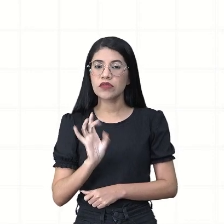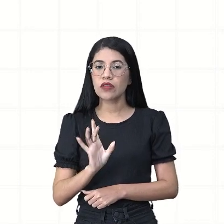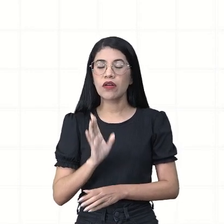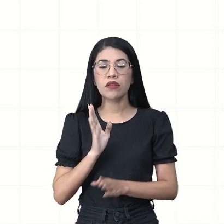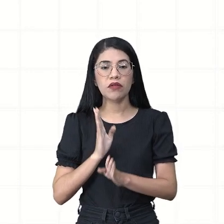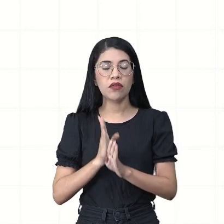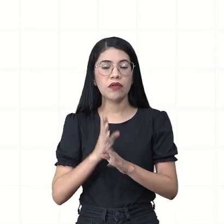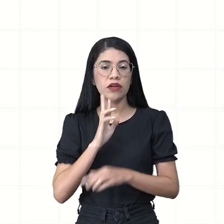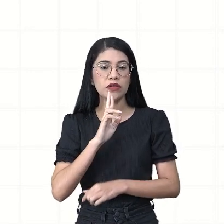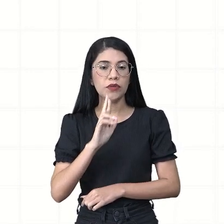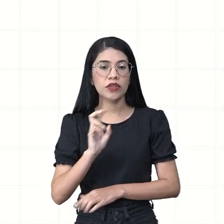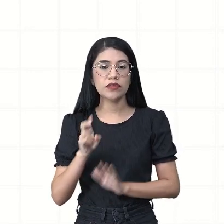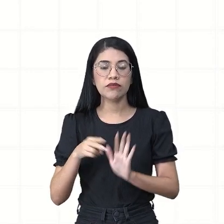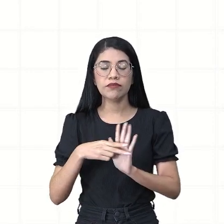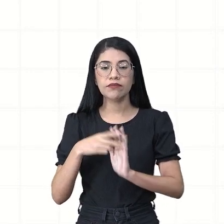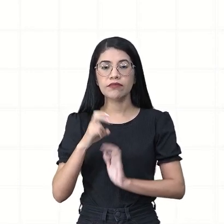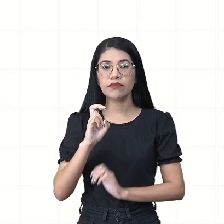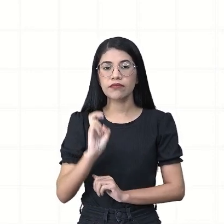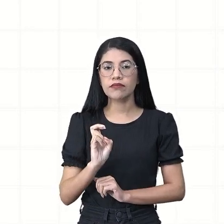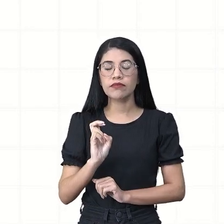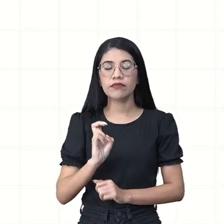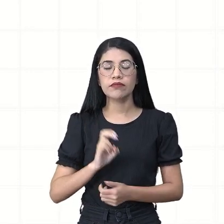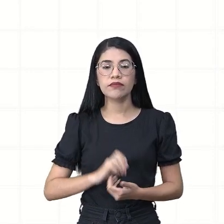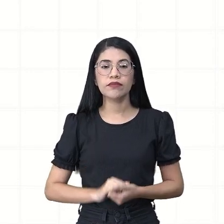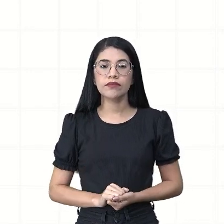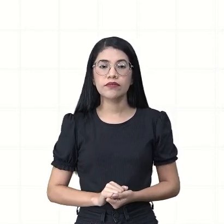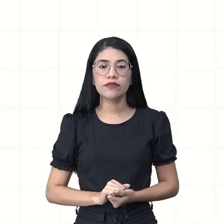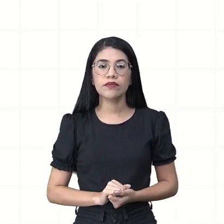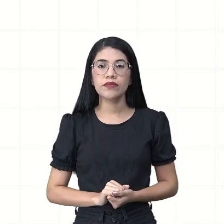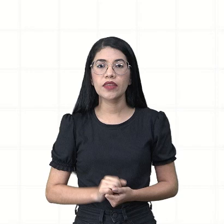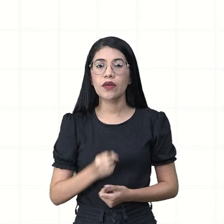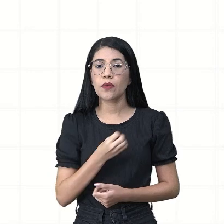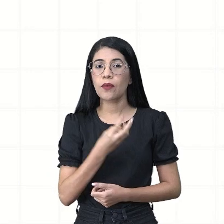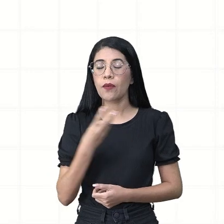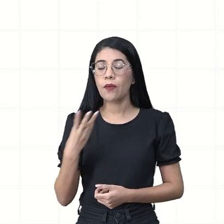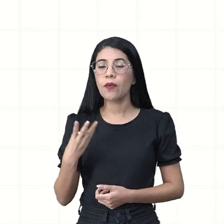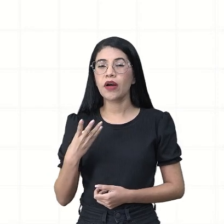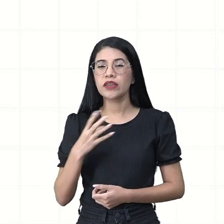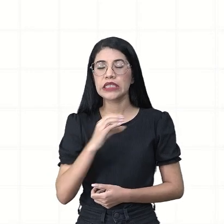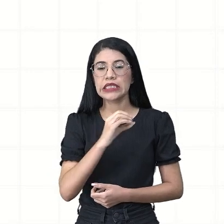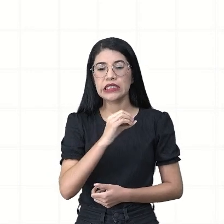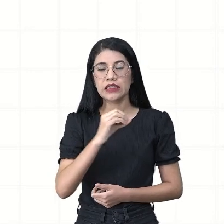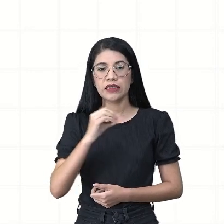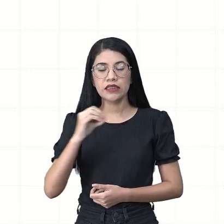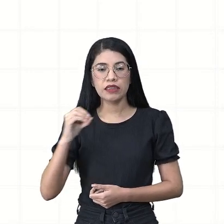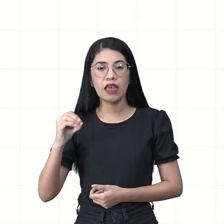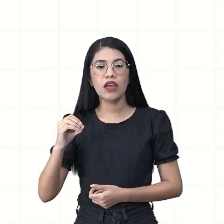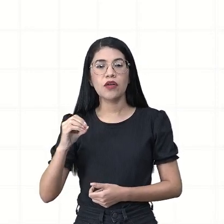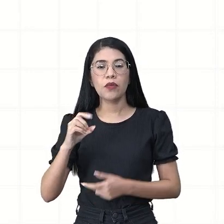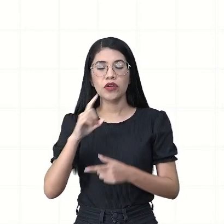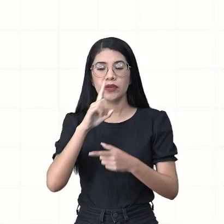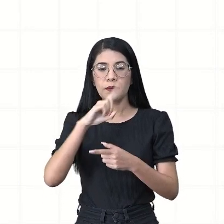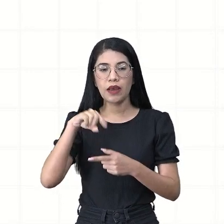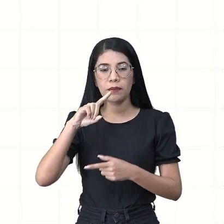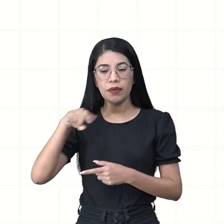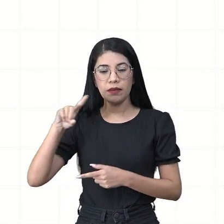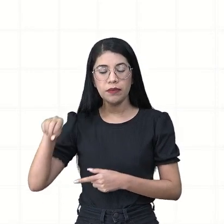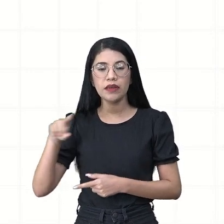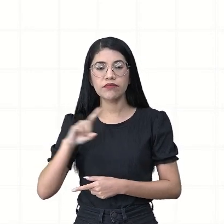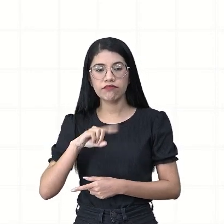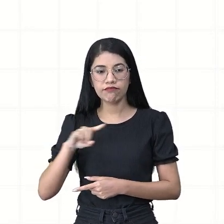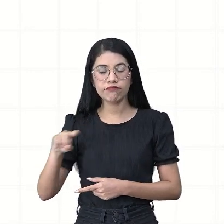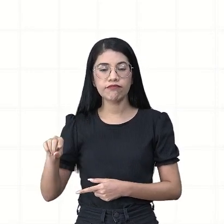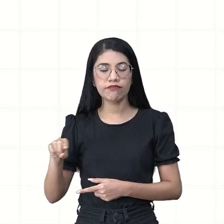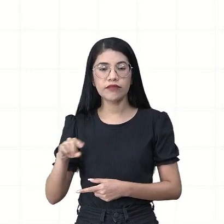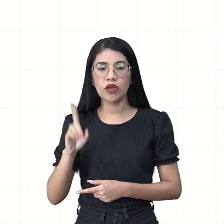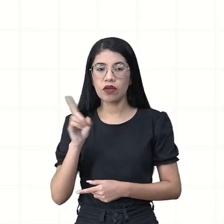dar o 5, né? E aí, essa quantidade de zero toda cancela com toda essa quantidade de zero aqui,